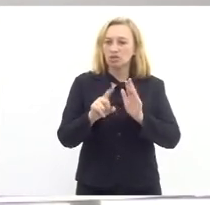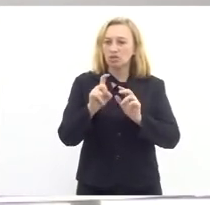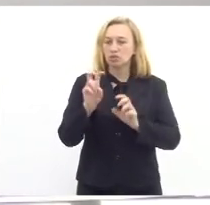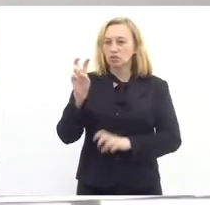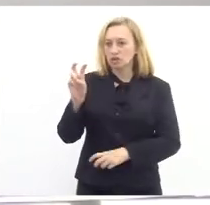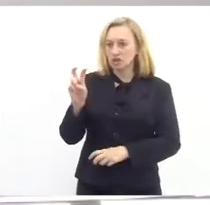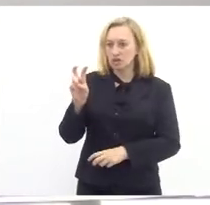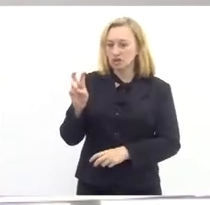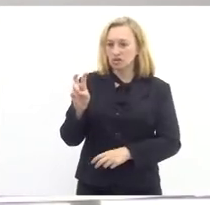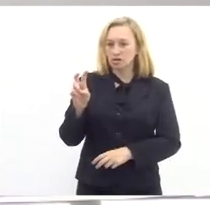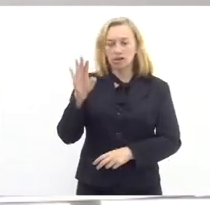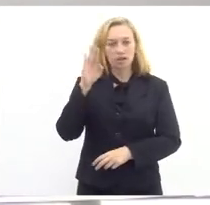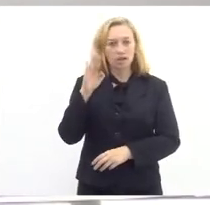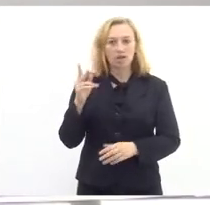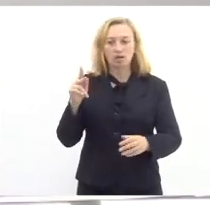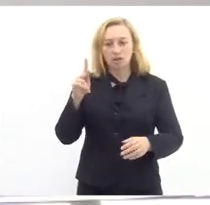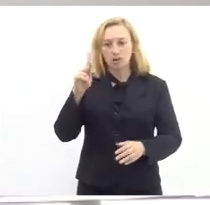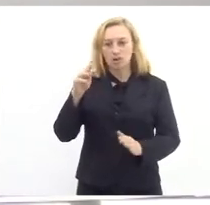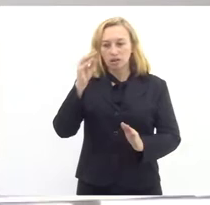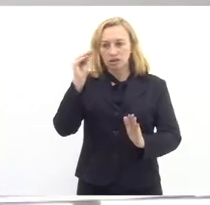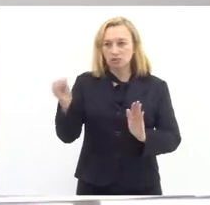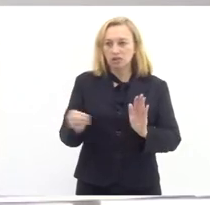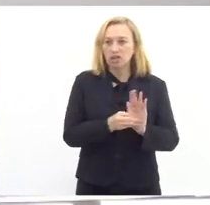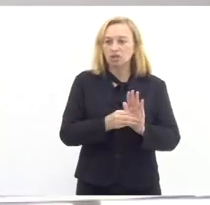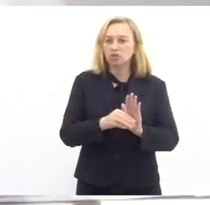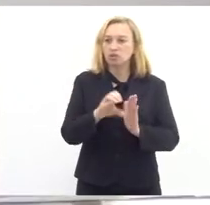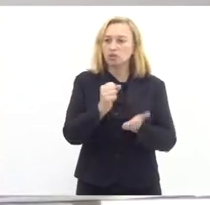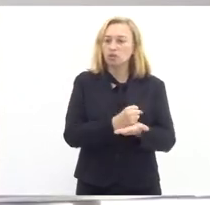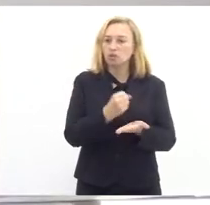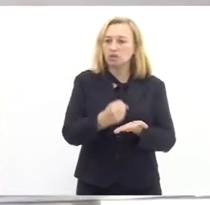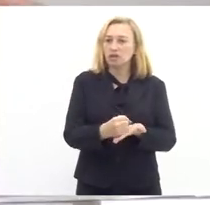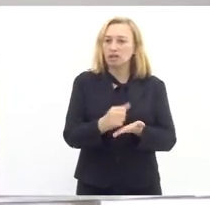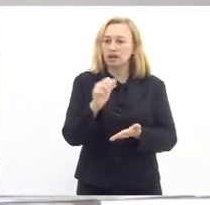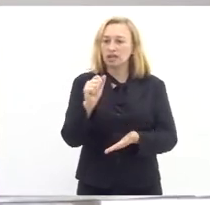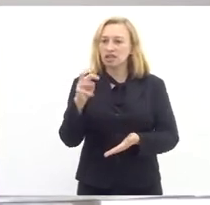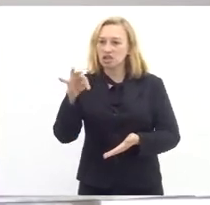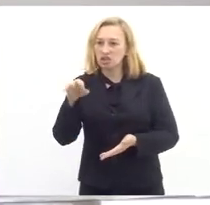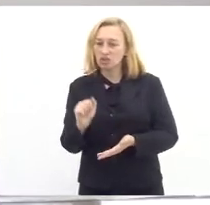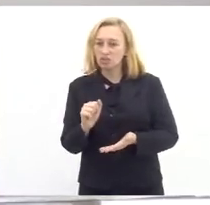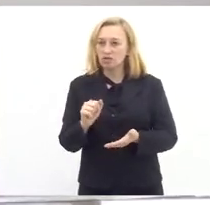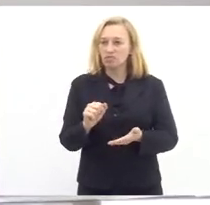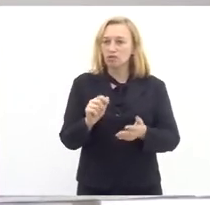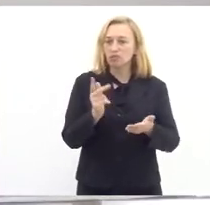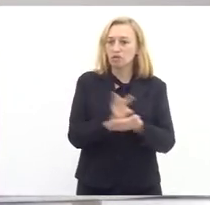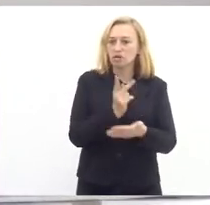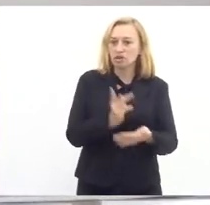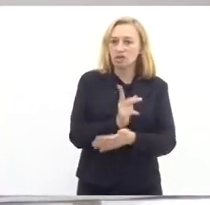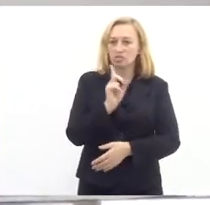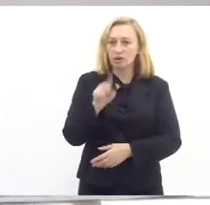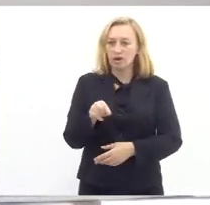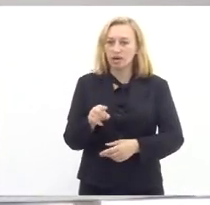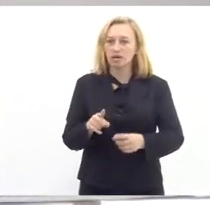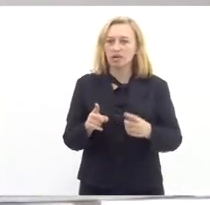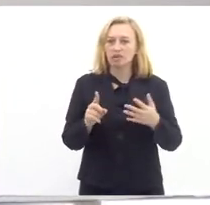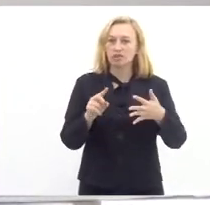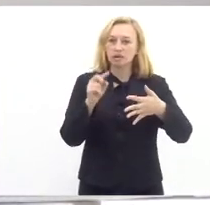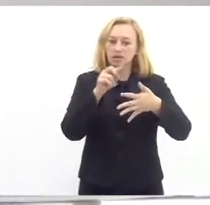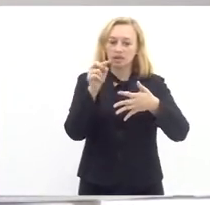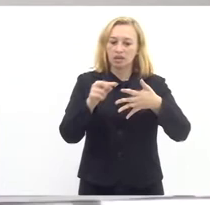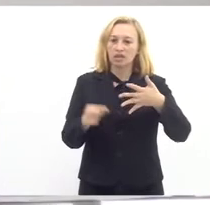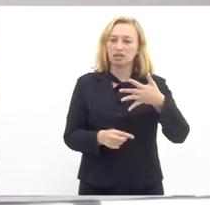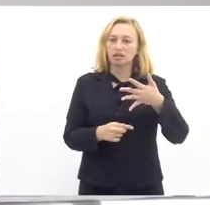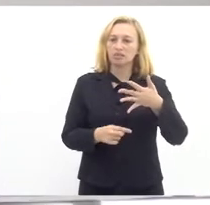que constam no 8º e no 9º contrato dos aditivos. As falhas apontadas foram as seguintes. Aí vem cada falha,